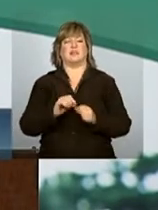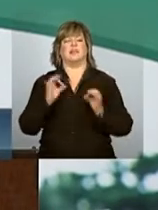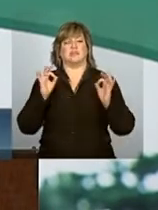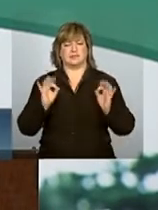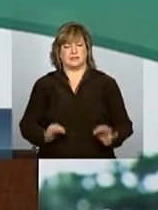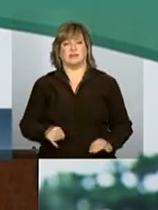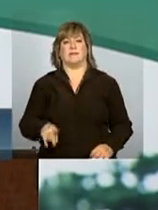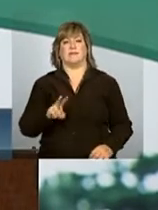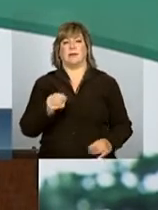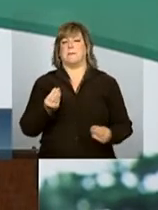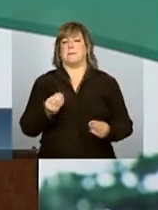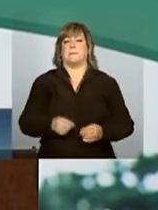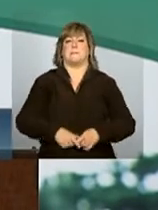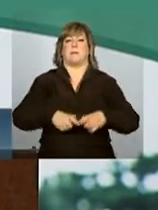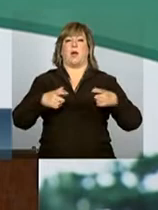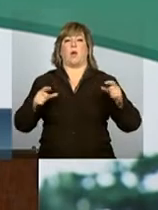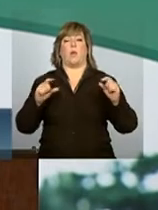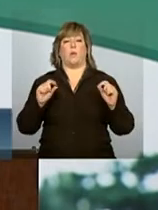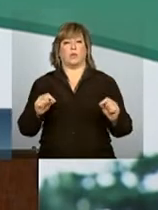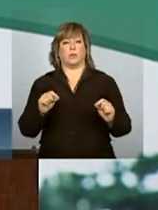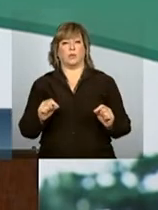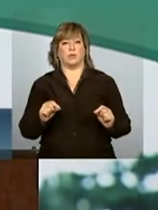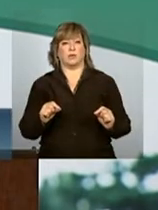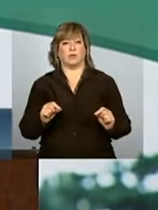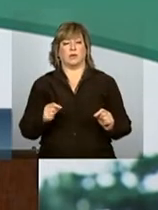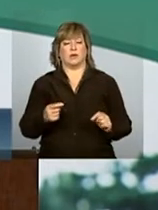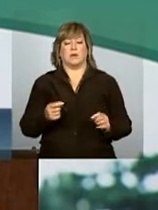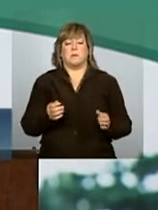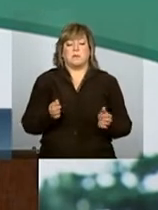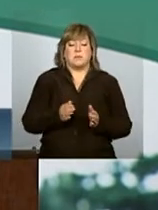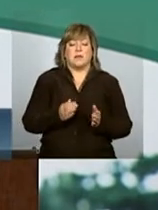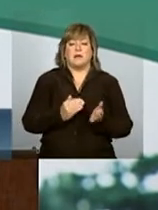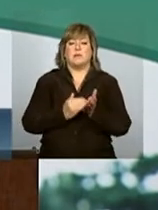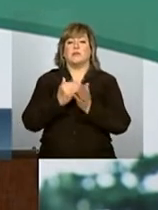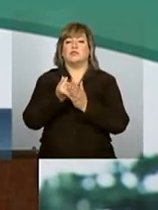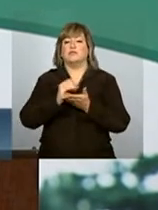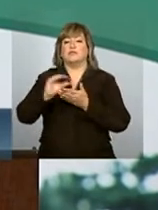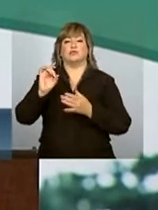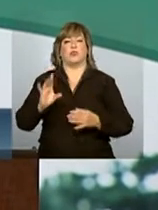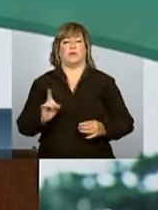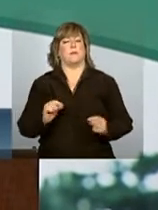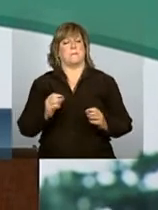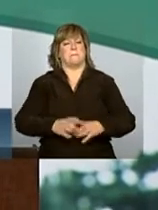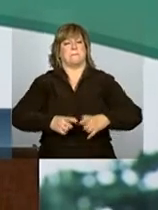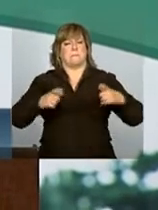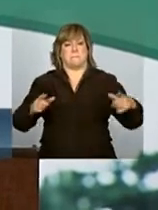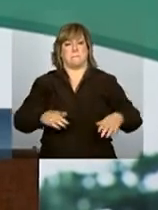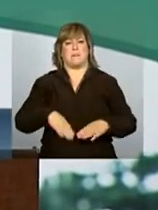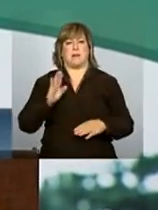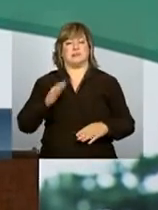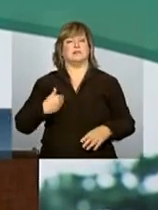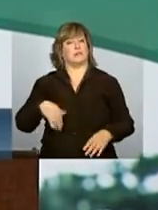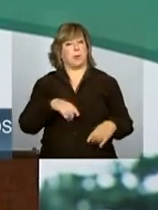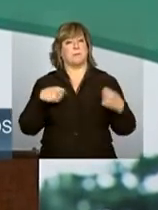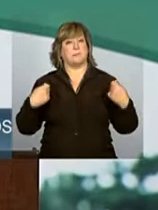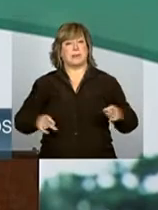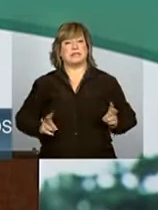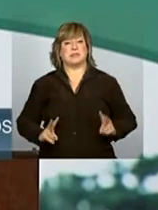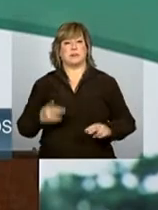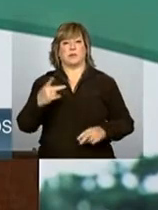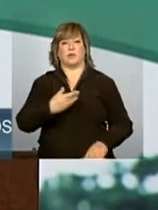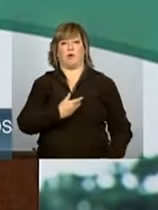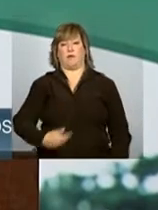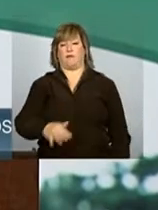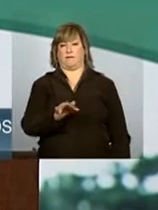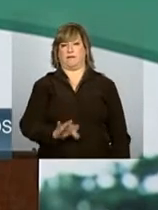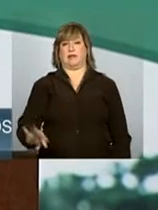vai ser muito maior do que propriamente um pequeno aumento de repasse. E precisamos sempre do governo federal,